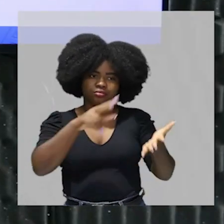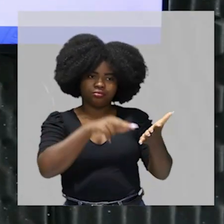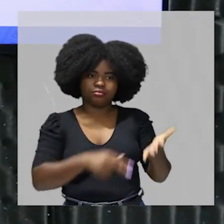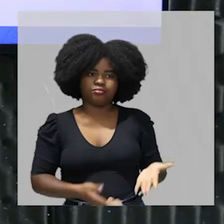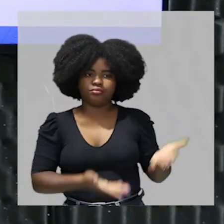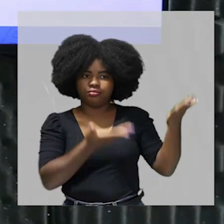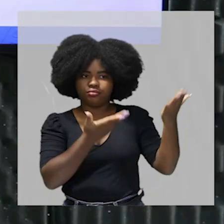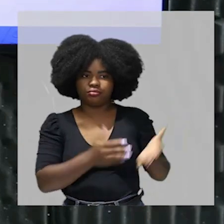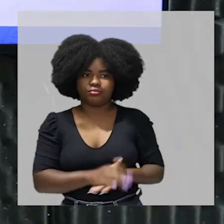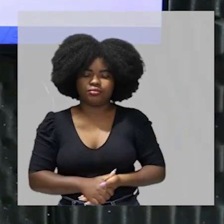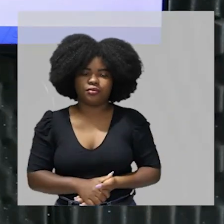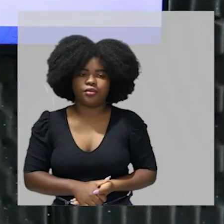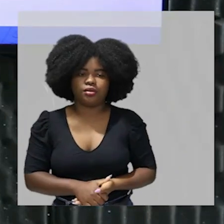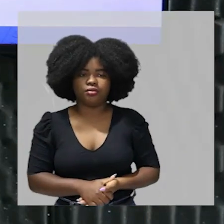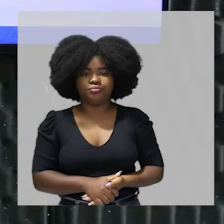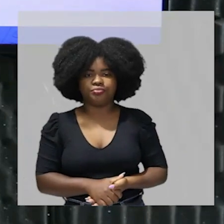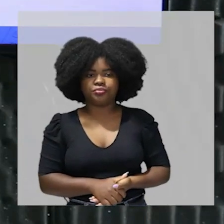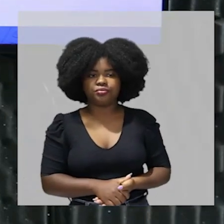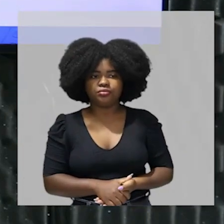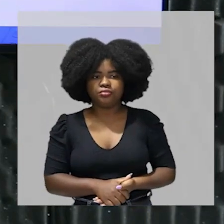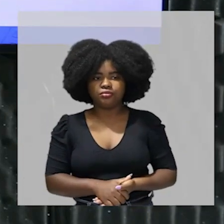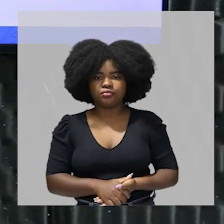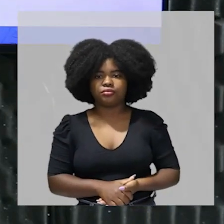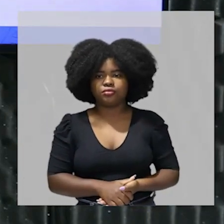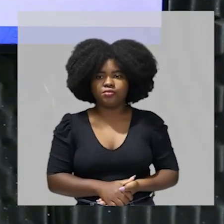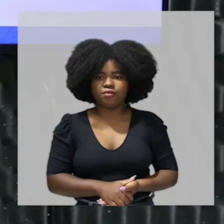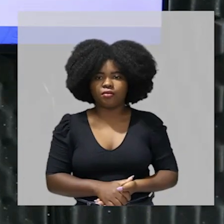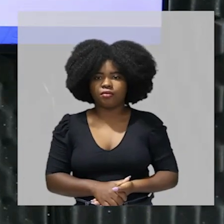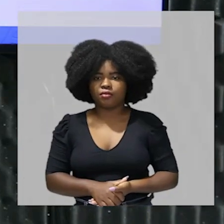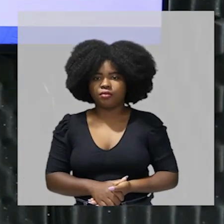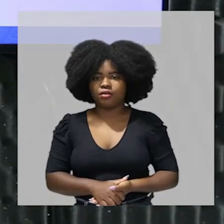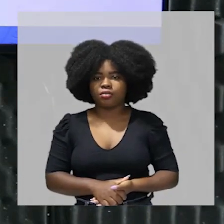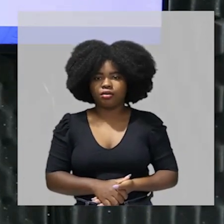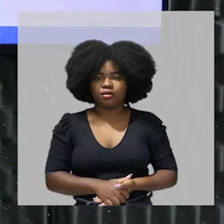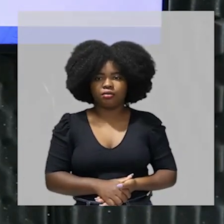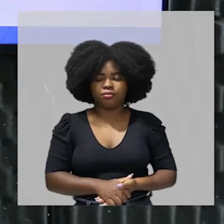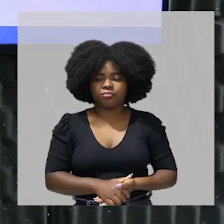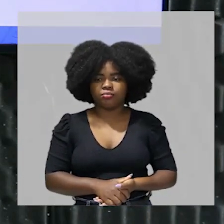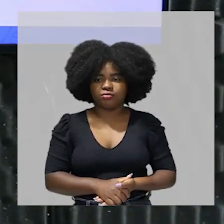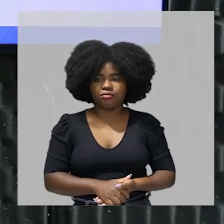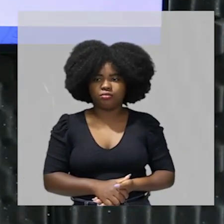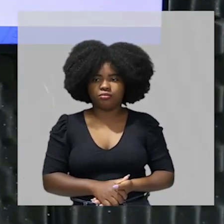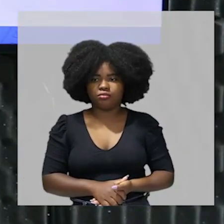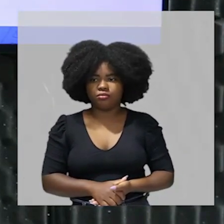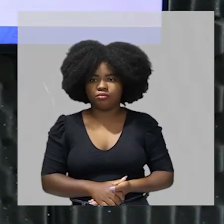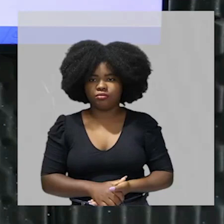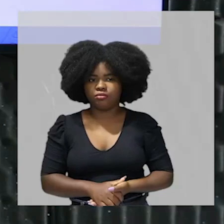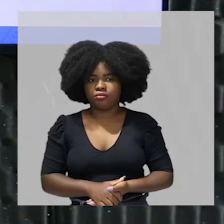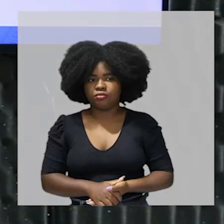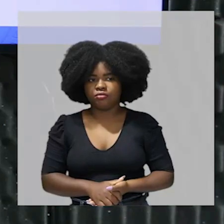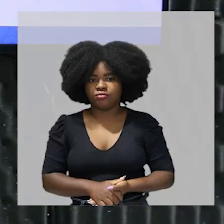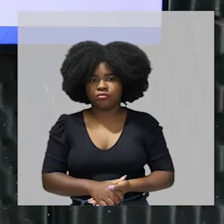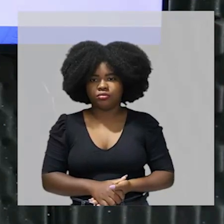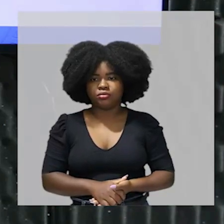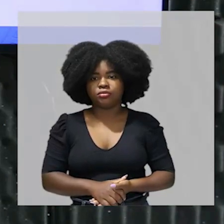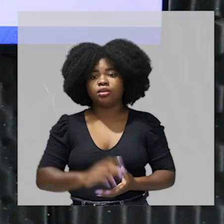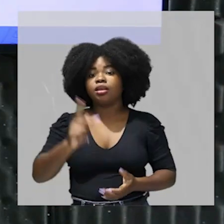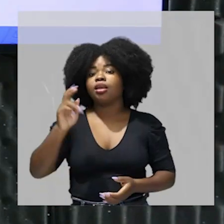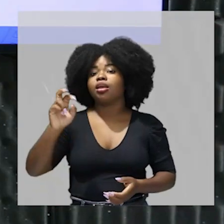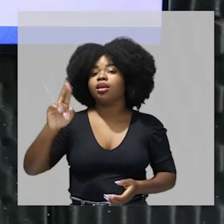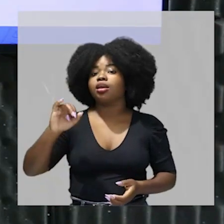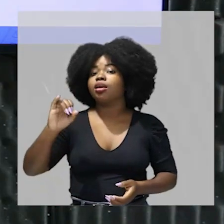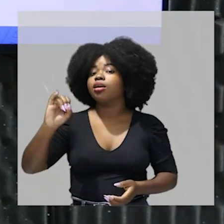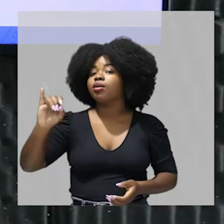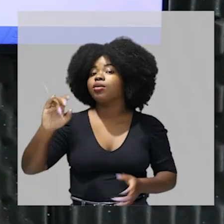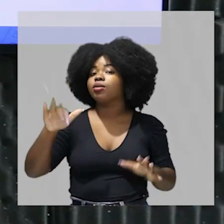apresentar fatos sobre as traquinagem do herói que herói o narrador no último período gente da história